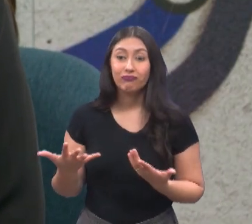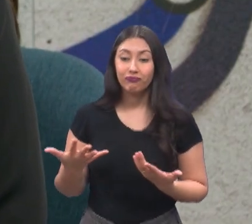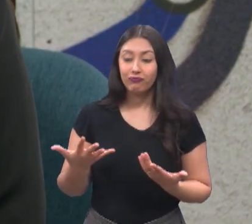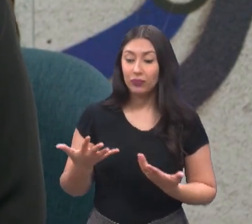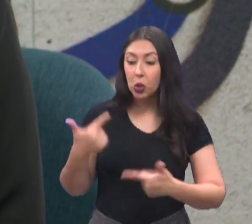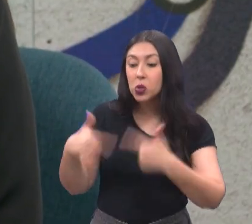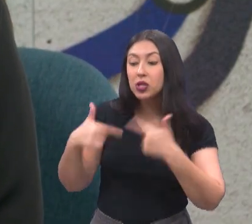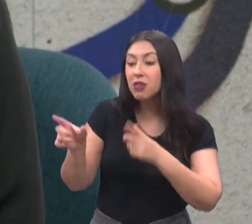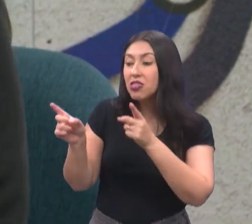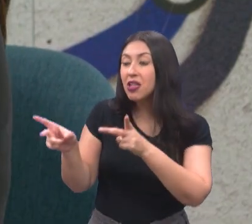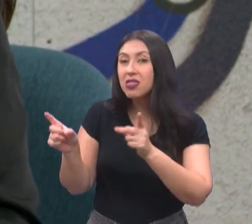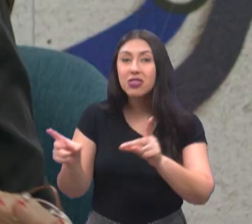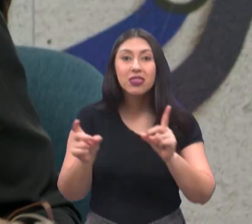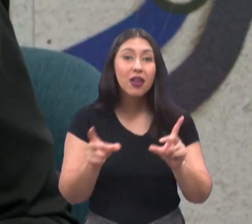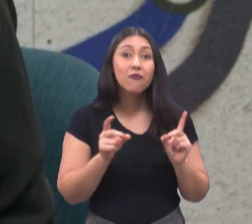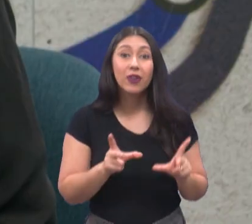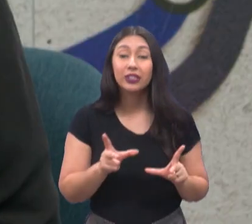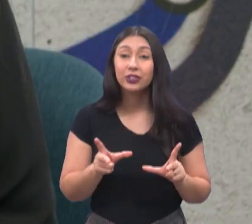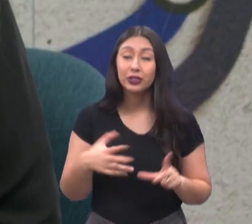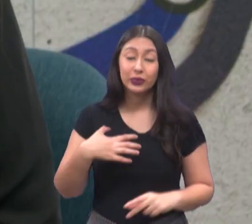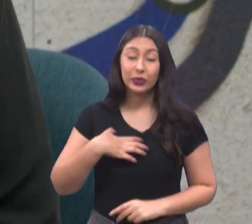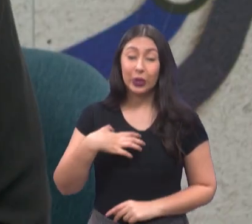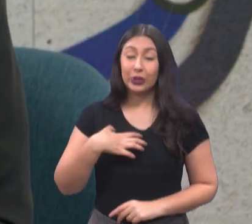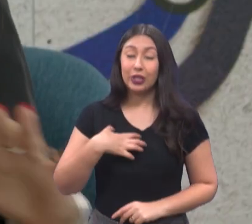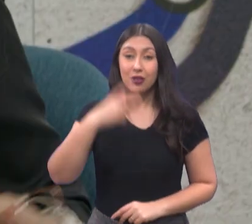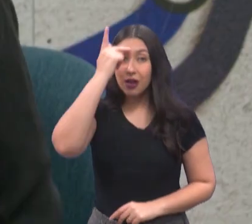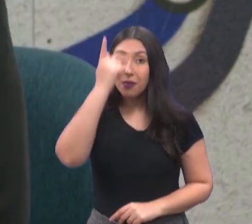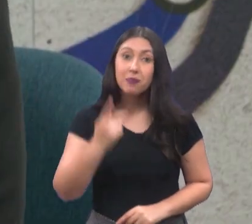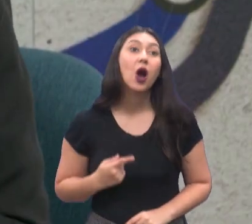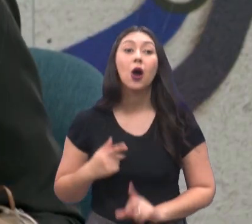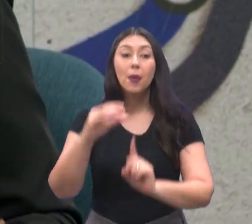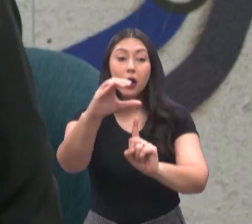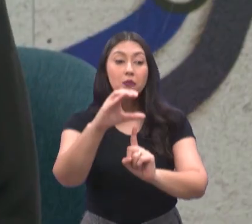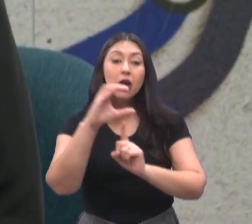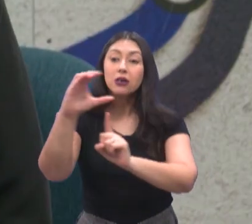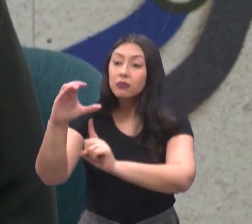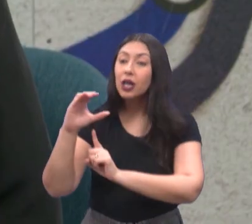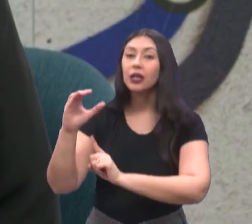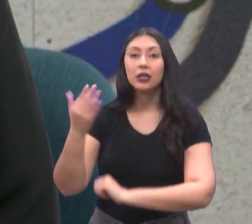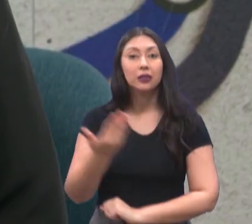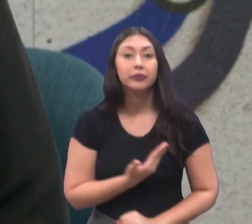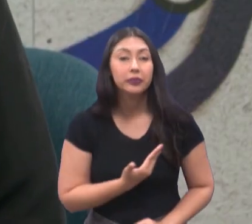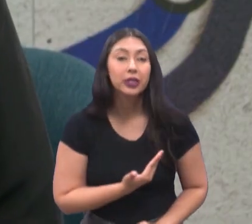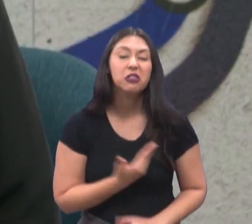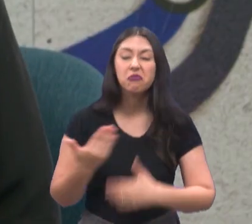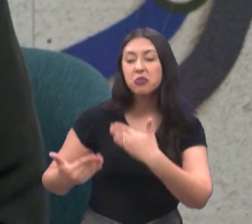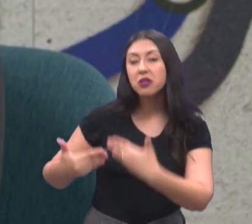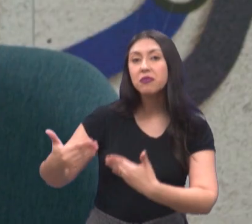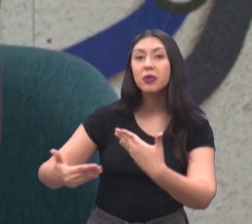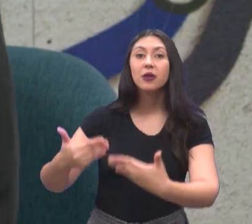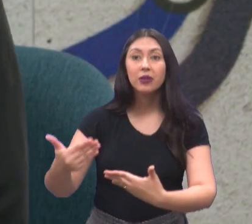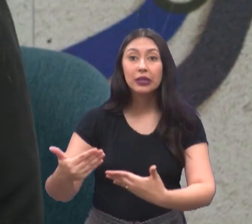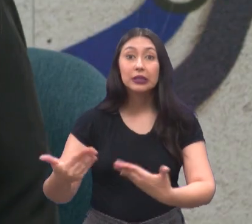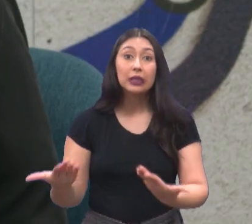maneira que a gente se encontra ali, né? No meu público, com os meus amigos. Então, eu vejo aluno